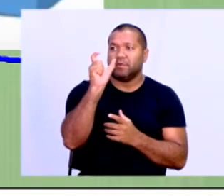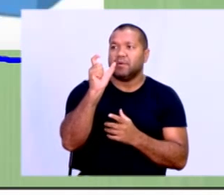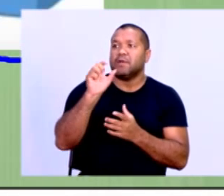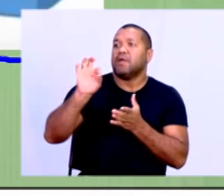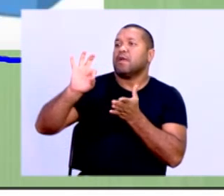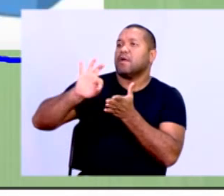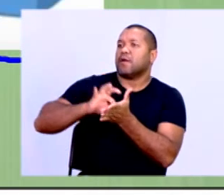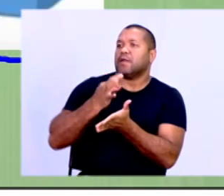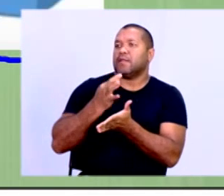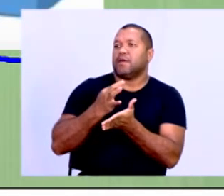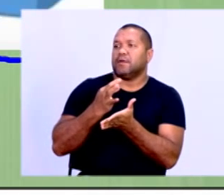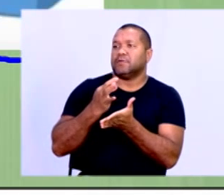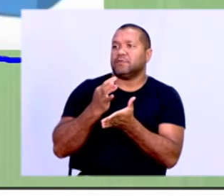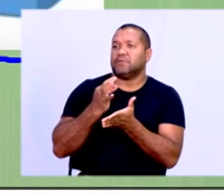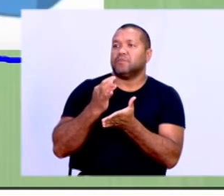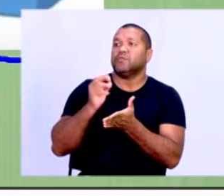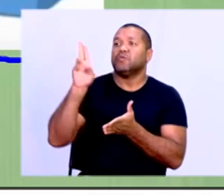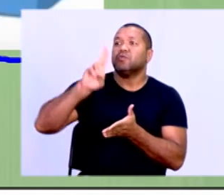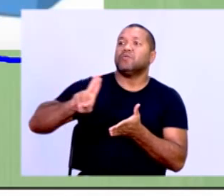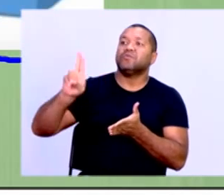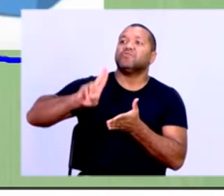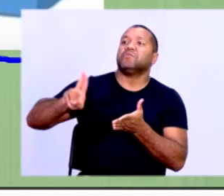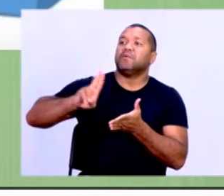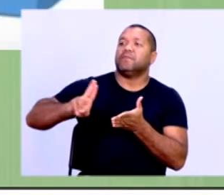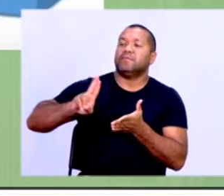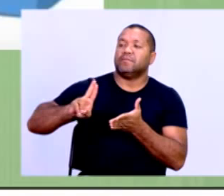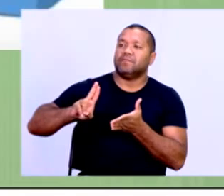cadastro do usuário.